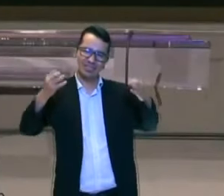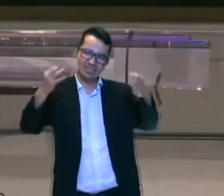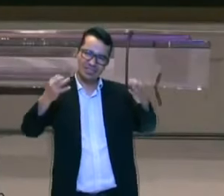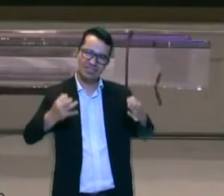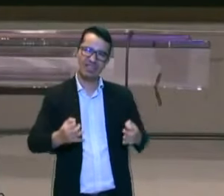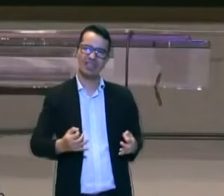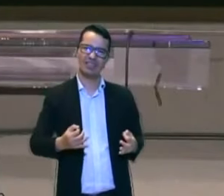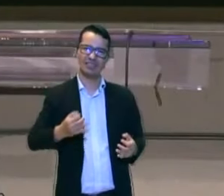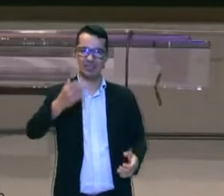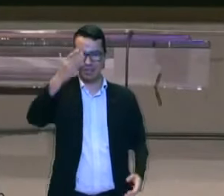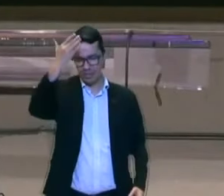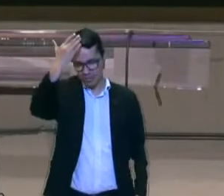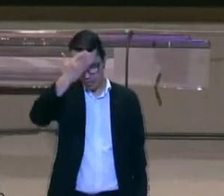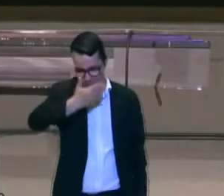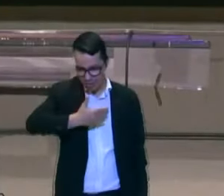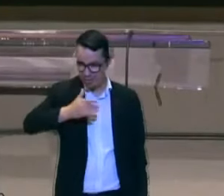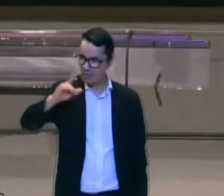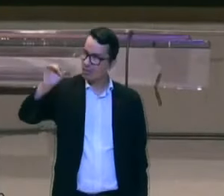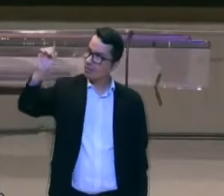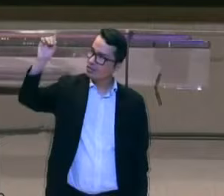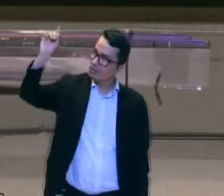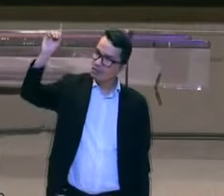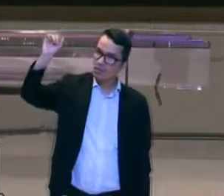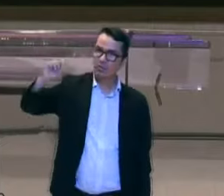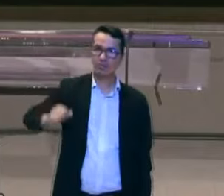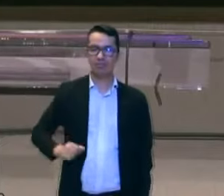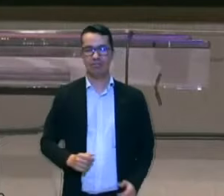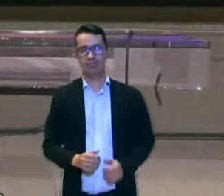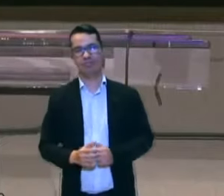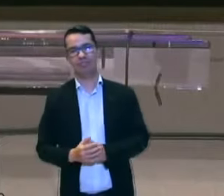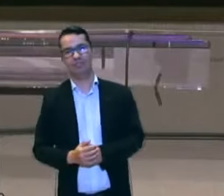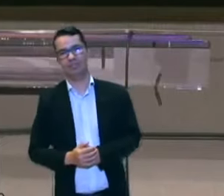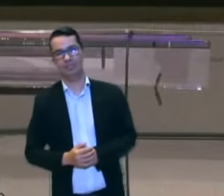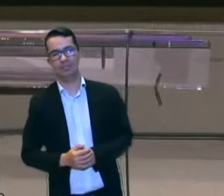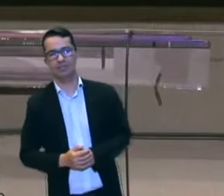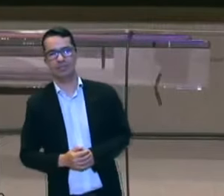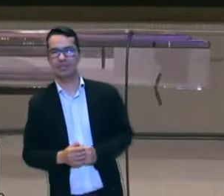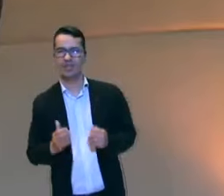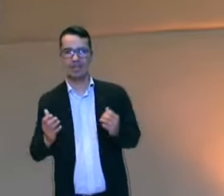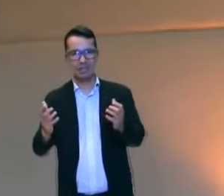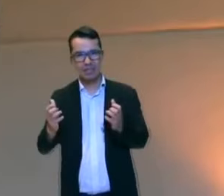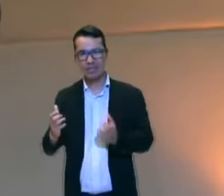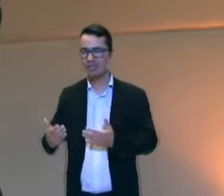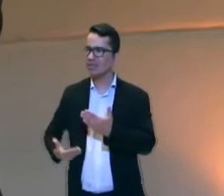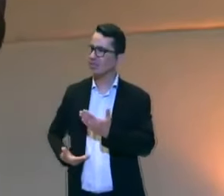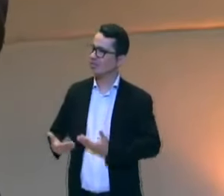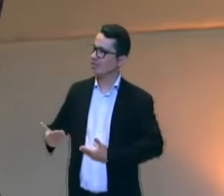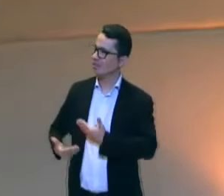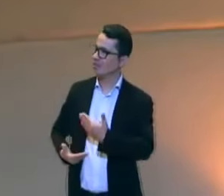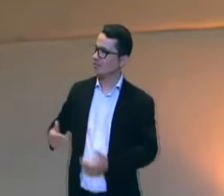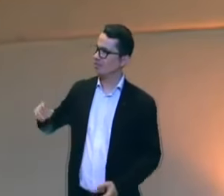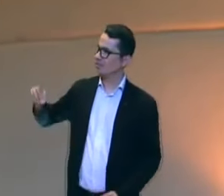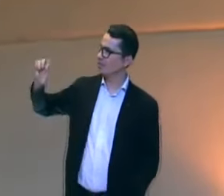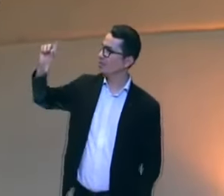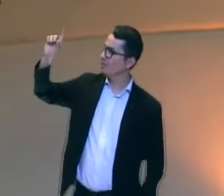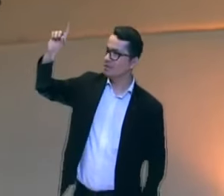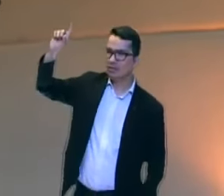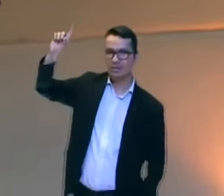Existem liberdades que temos que levar a Cristo. É perguntar para Ele: